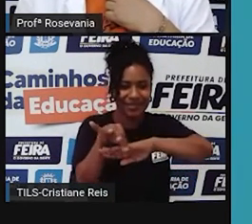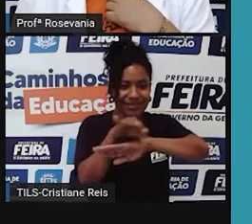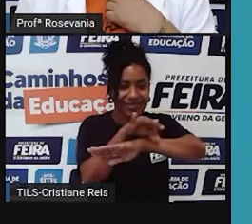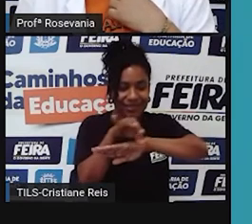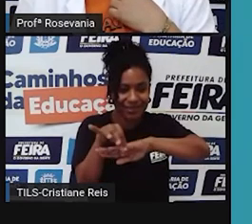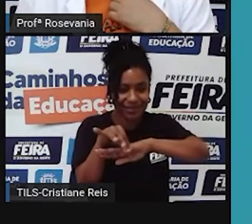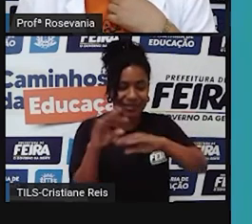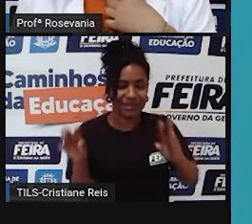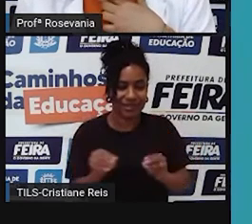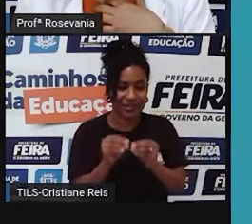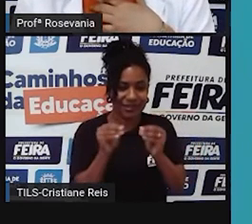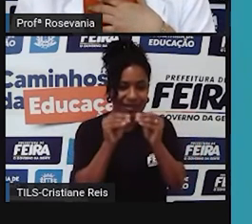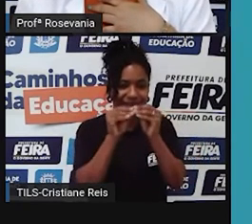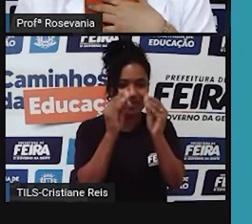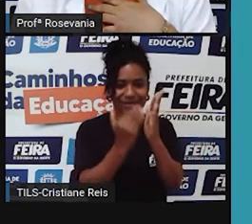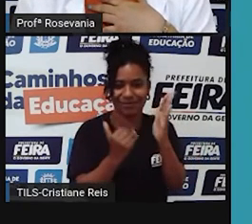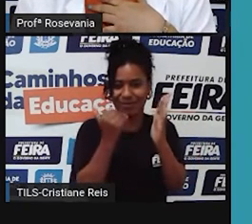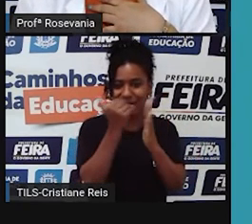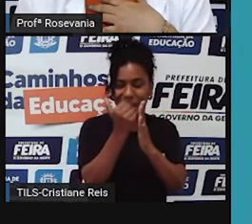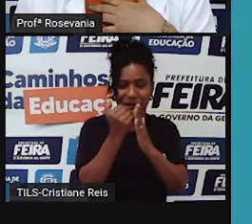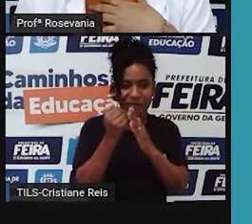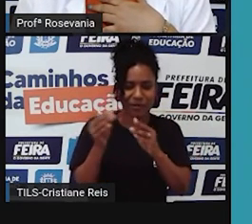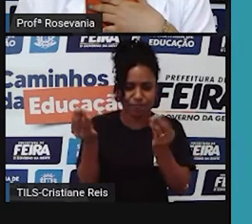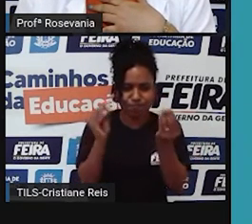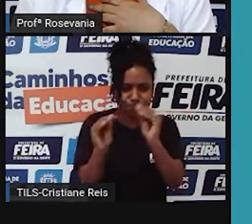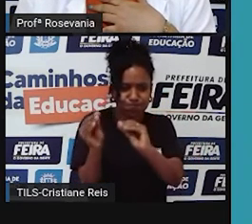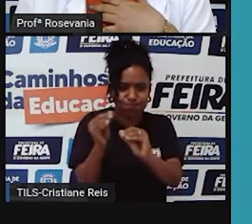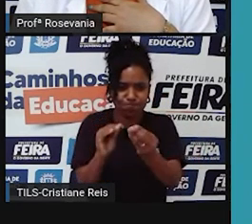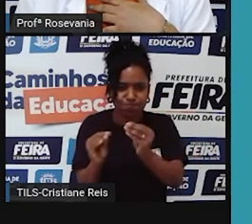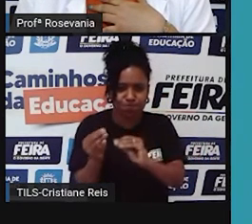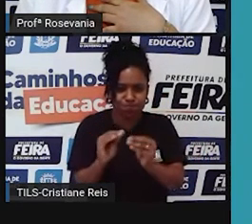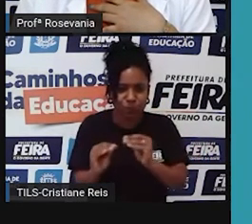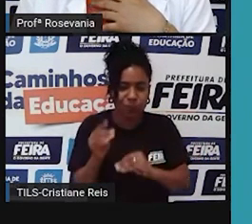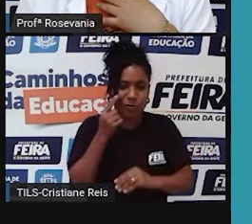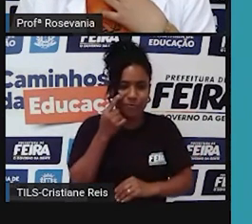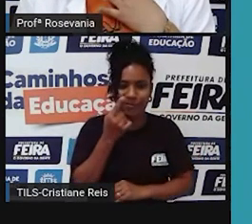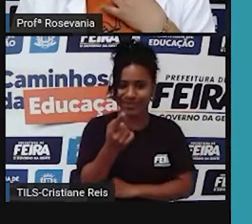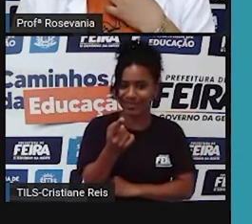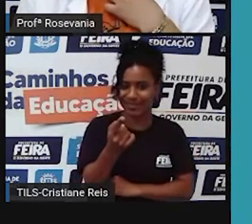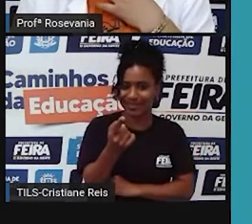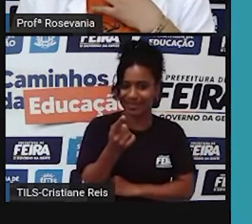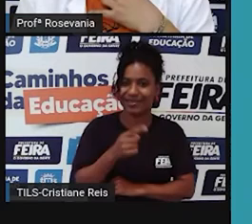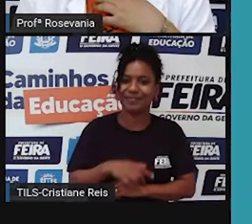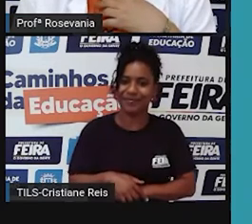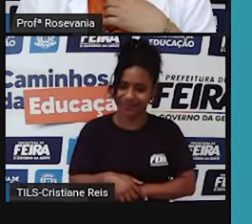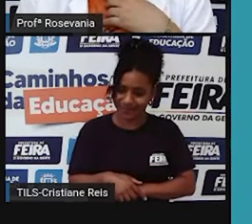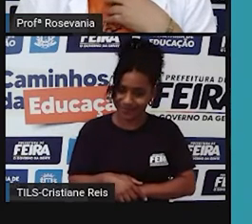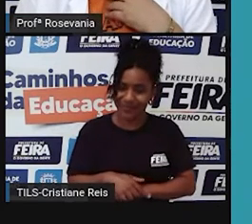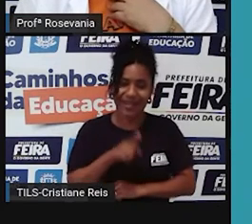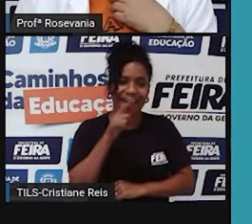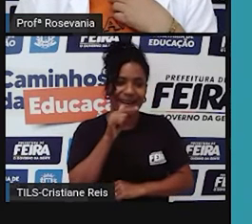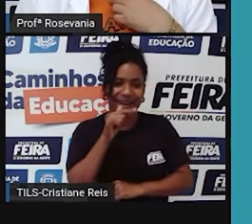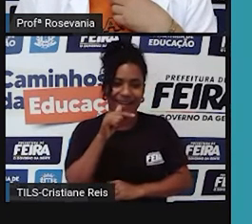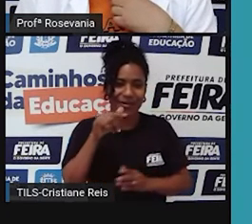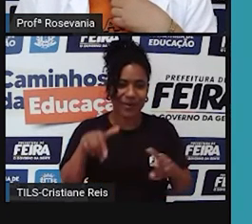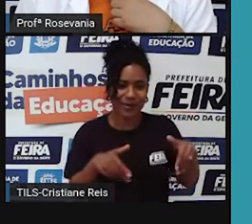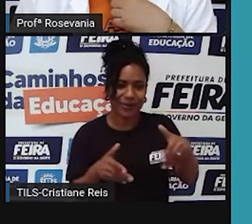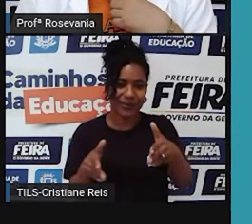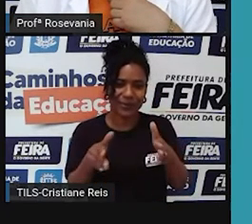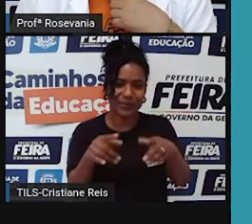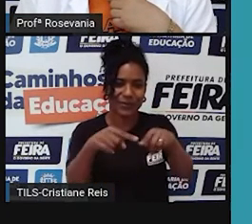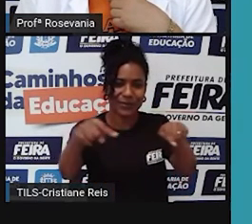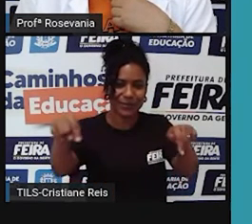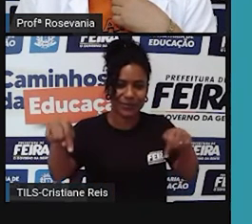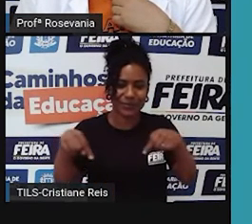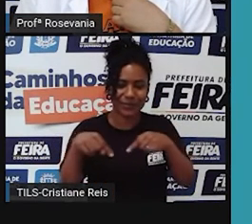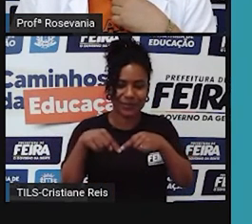de detalhes. Perceba que quando eu olho aqui essa área da lagoa, né, da Lagoa dos Patos, perceba aqui que eu